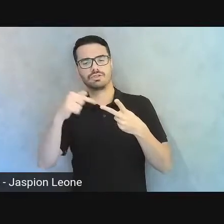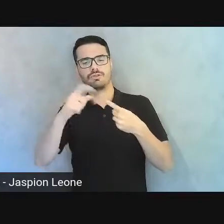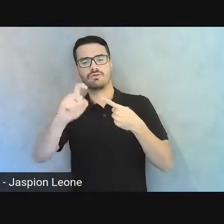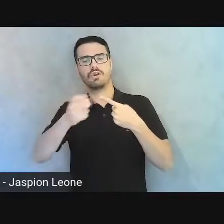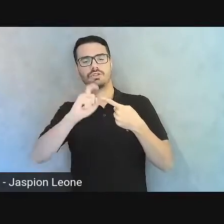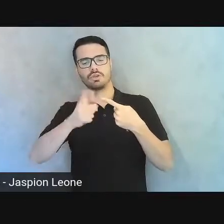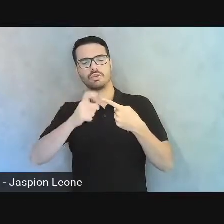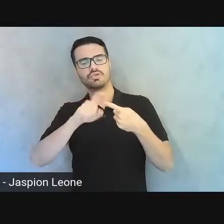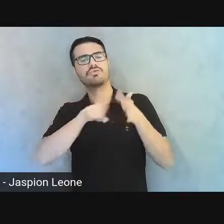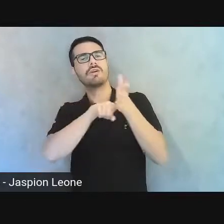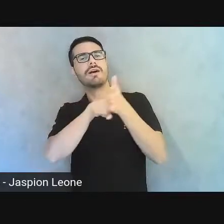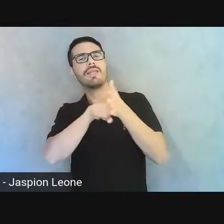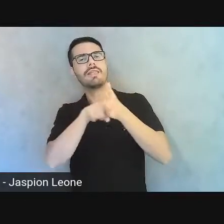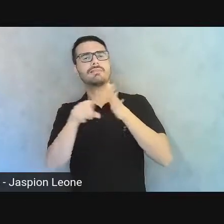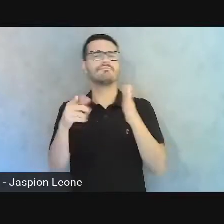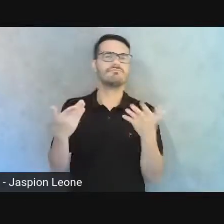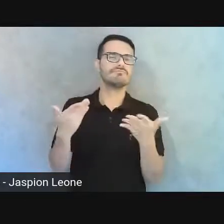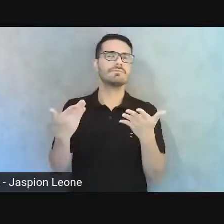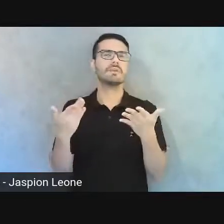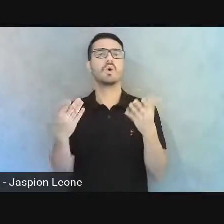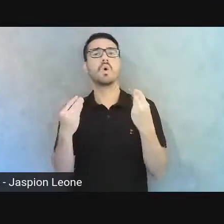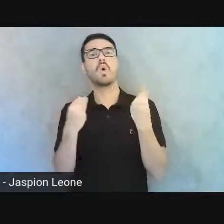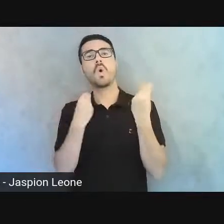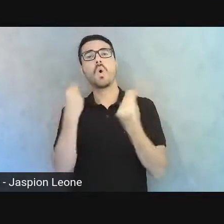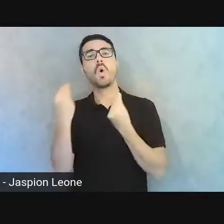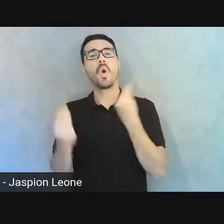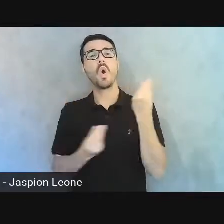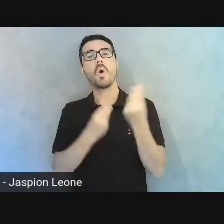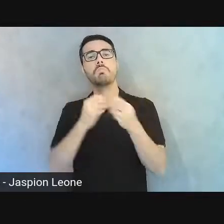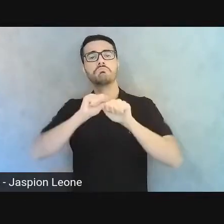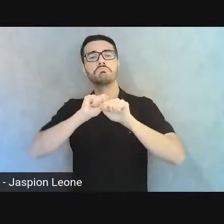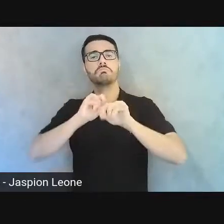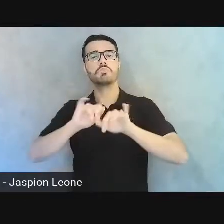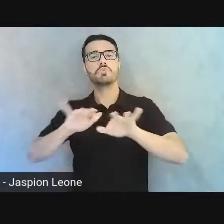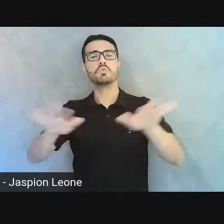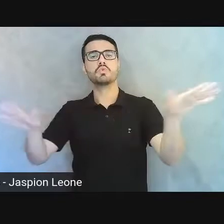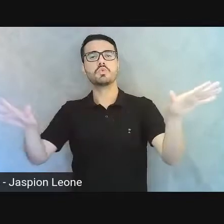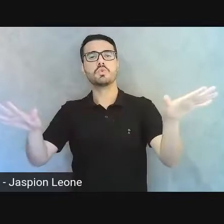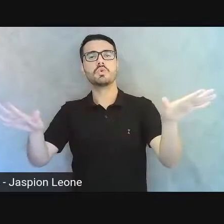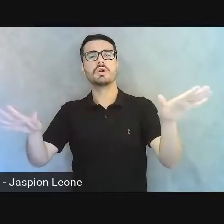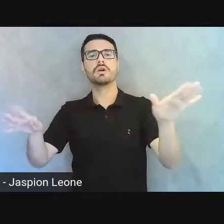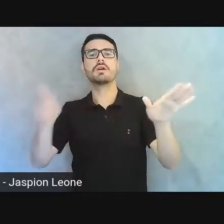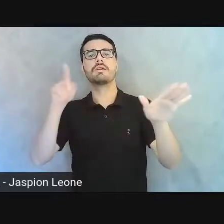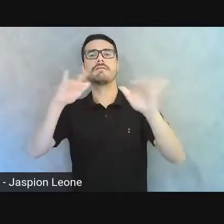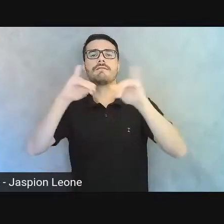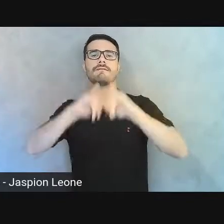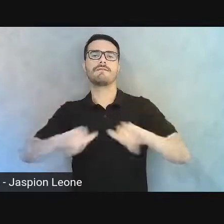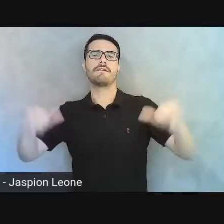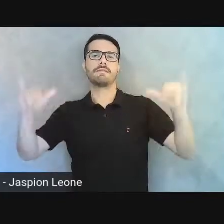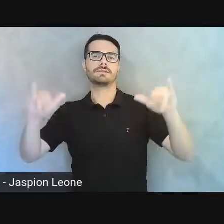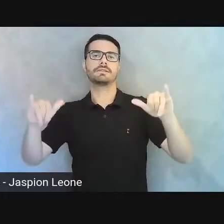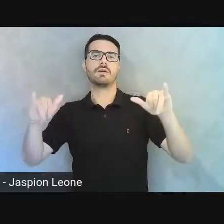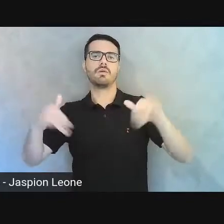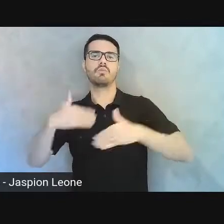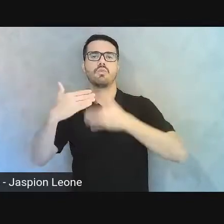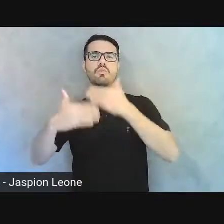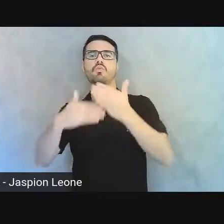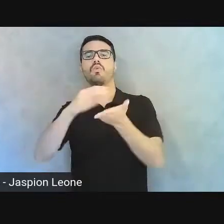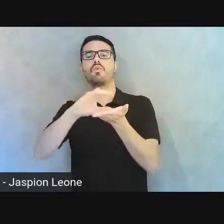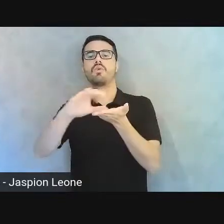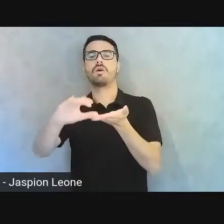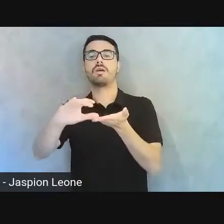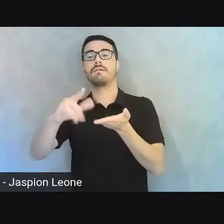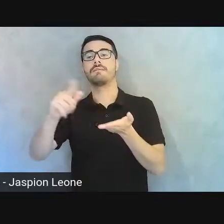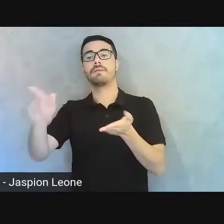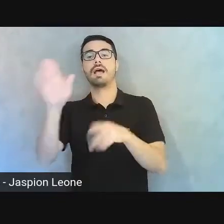grande desafio é como desaguar essas informações no processo orçamentário para subsidiar as tomadas